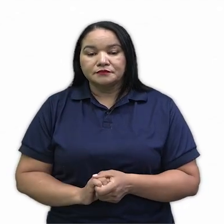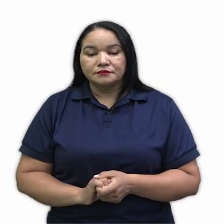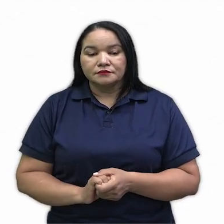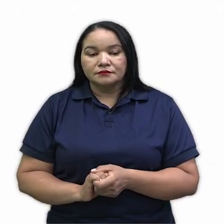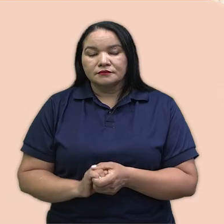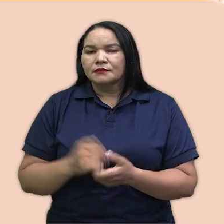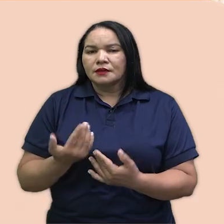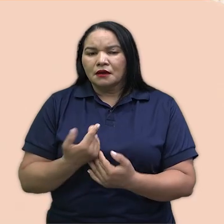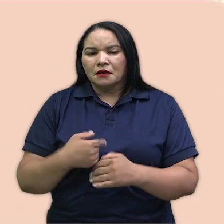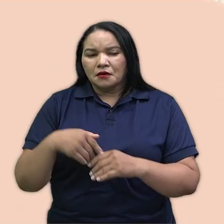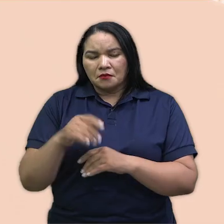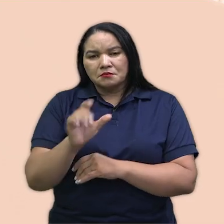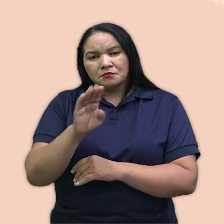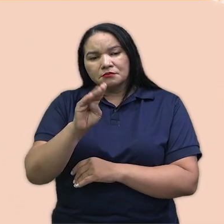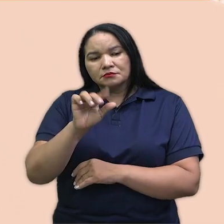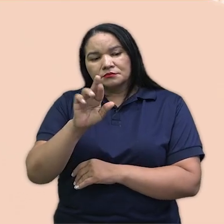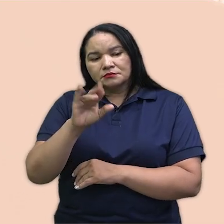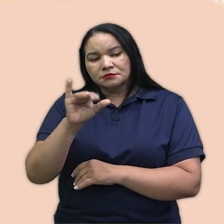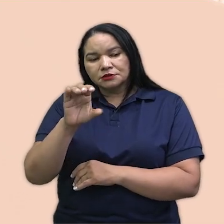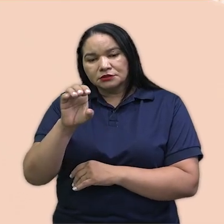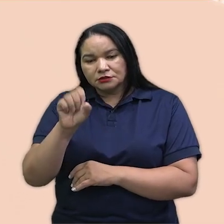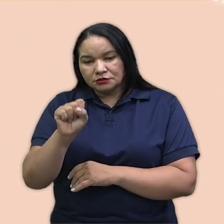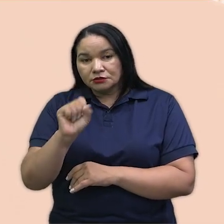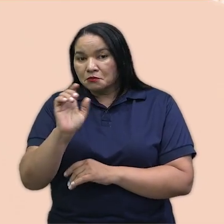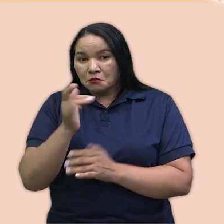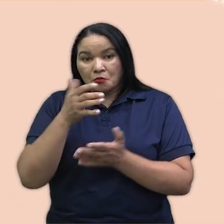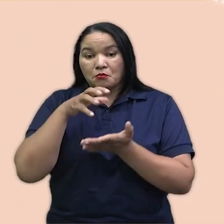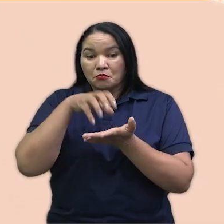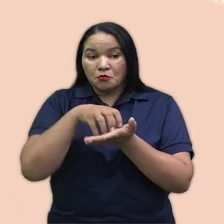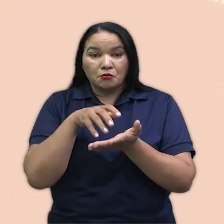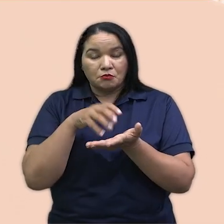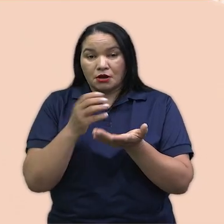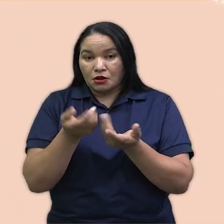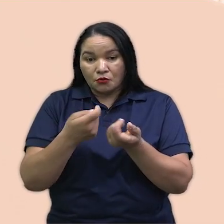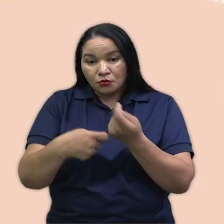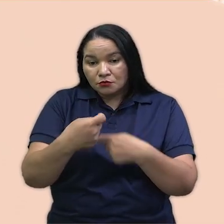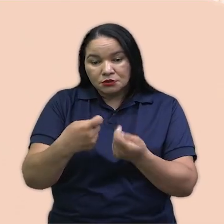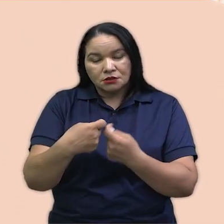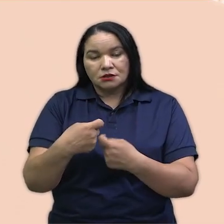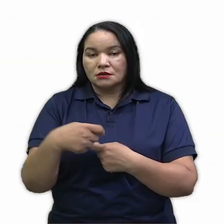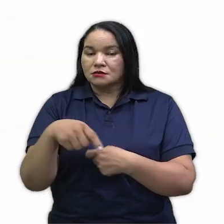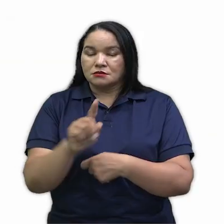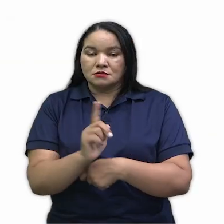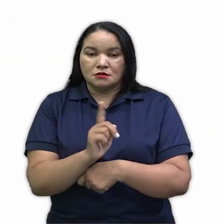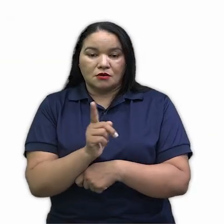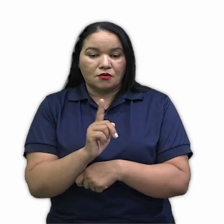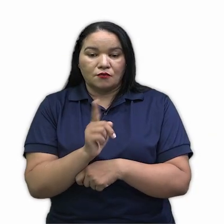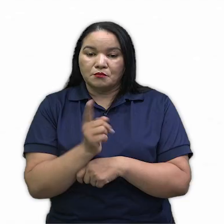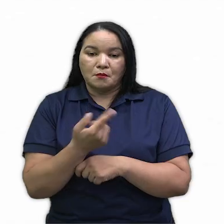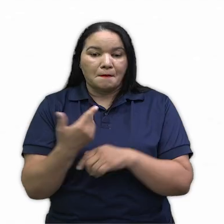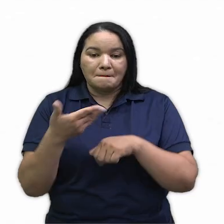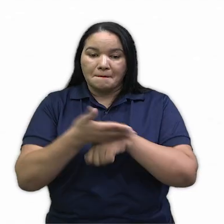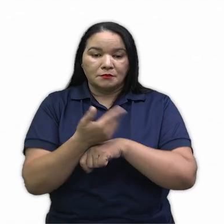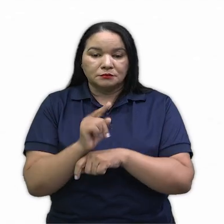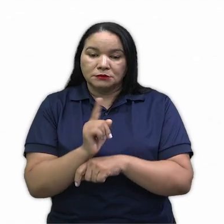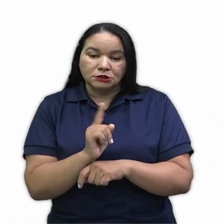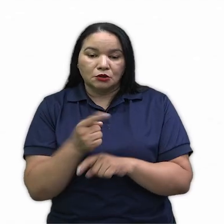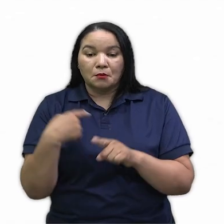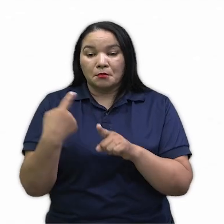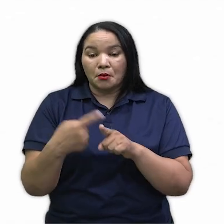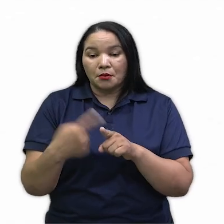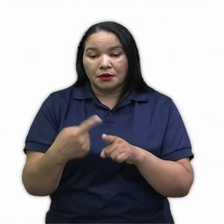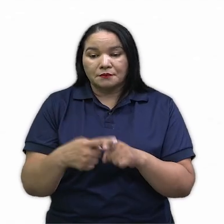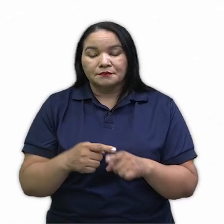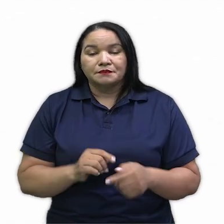o BRICS, ele pode ser considerado um bloco econômico? Não, tá bom? O BRICS,